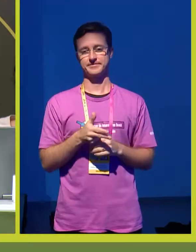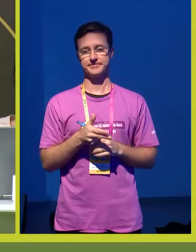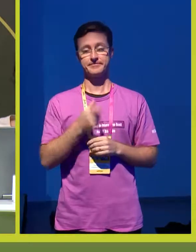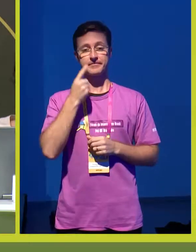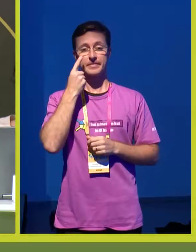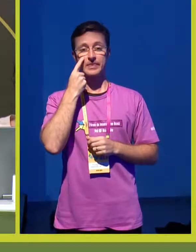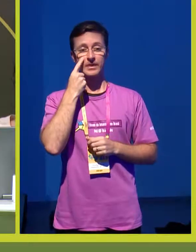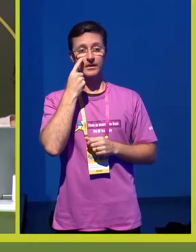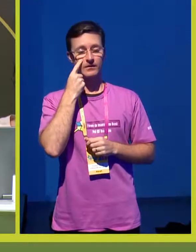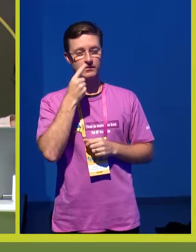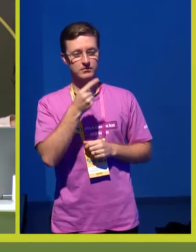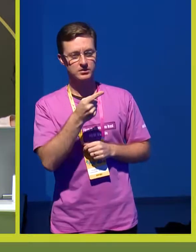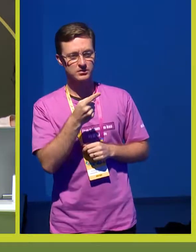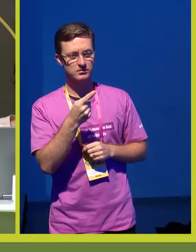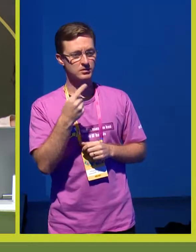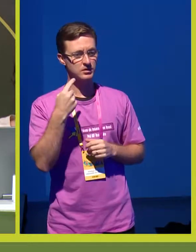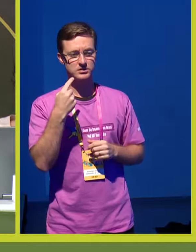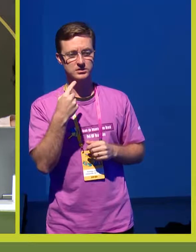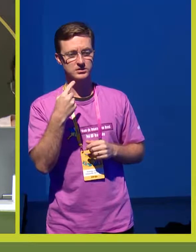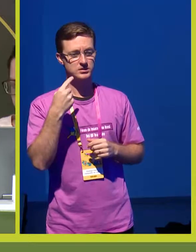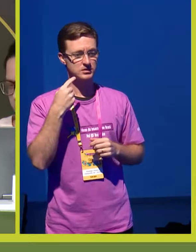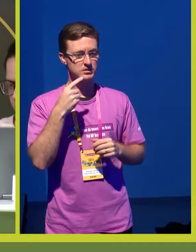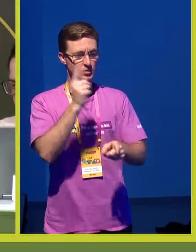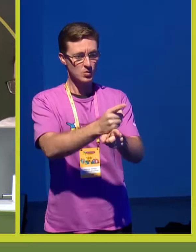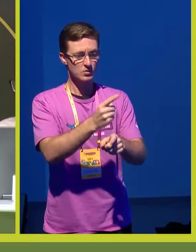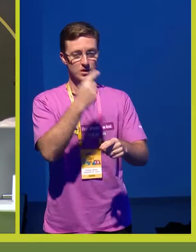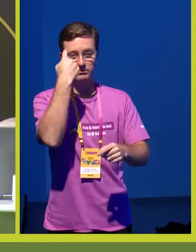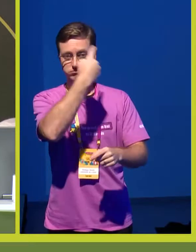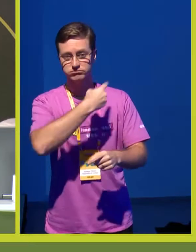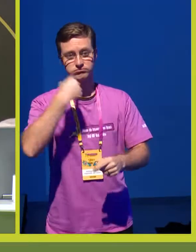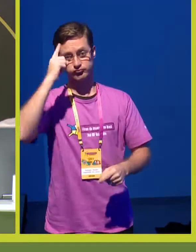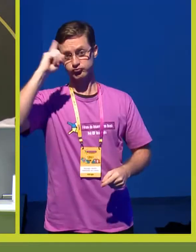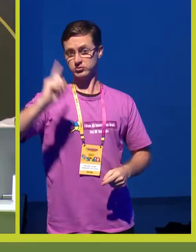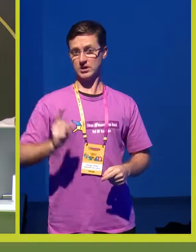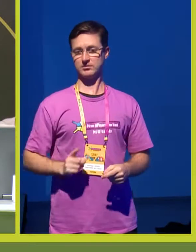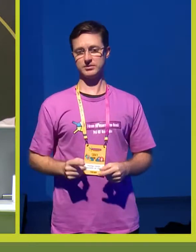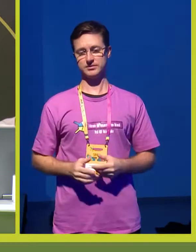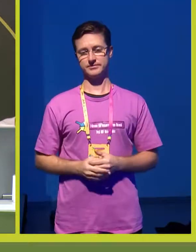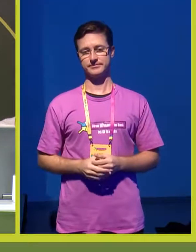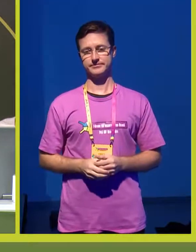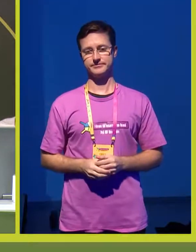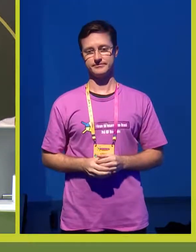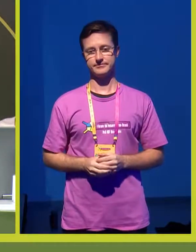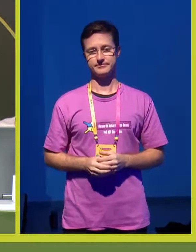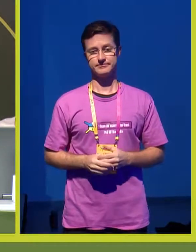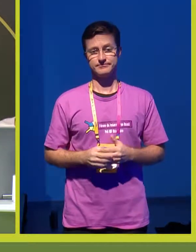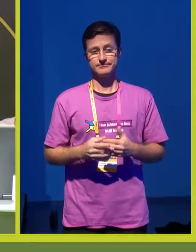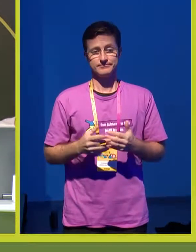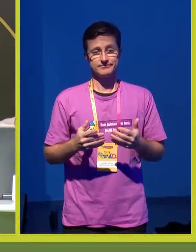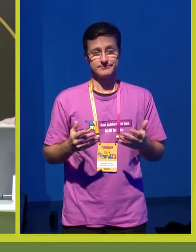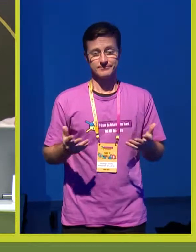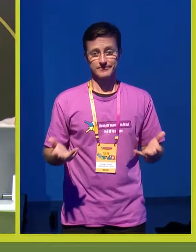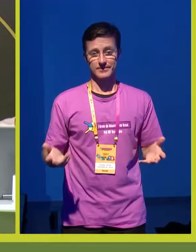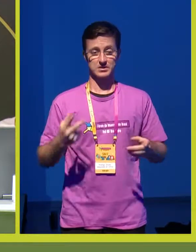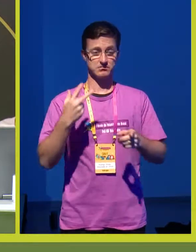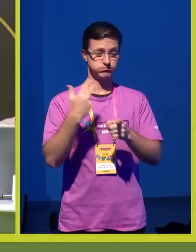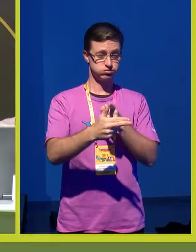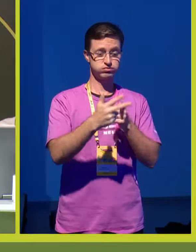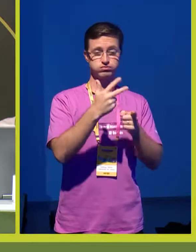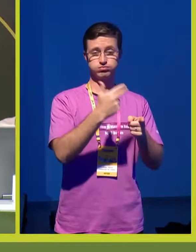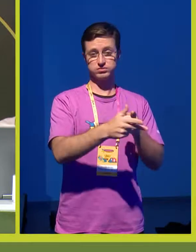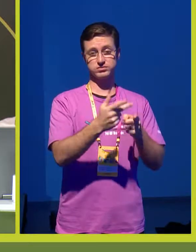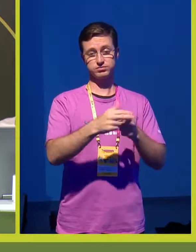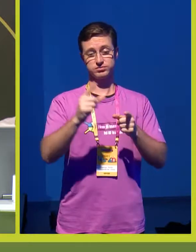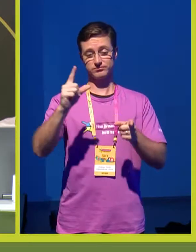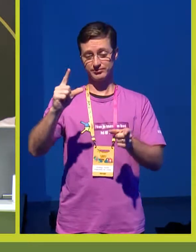pessoa e não sabe como ela é. Em razão disso, o índice de solução desse tipo de caso no Brasil